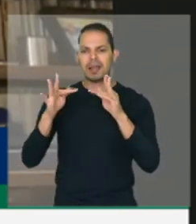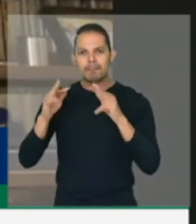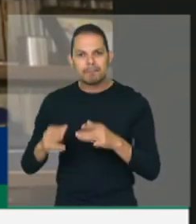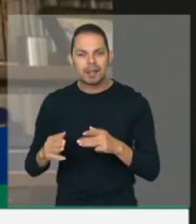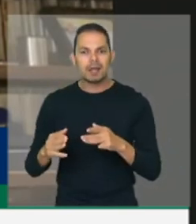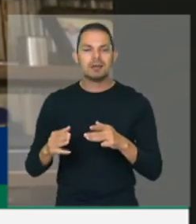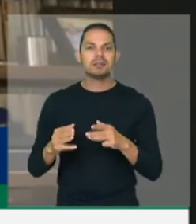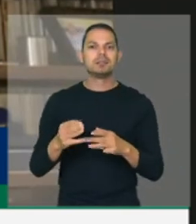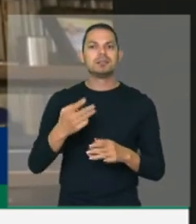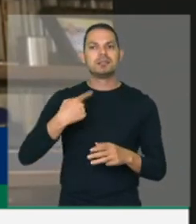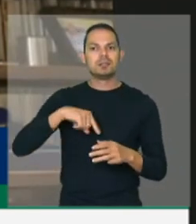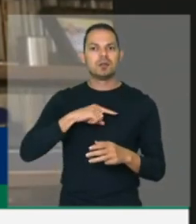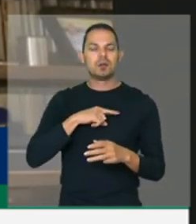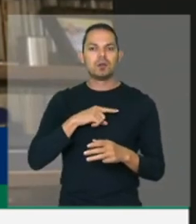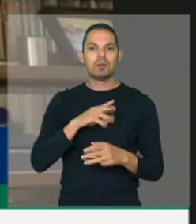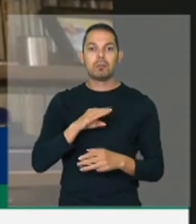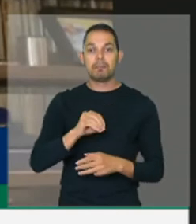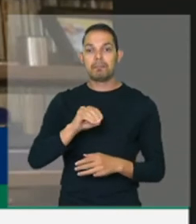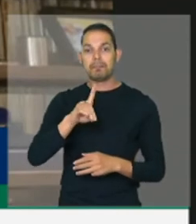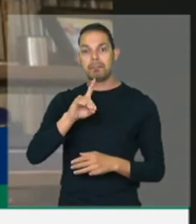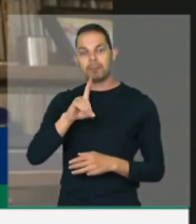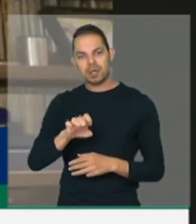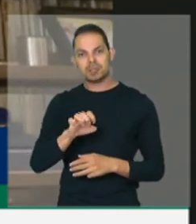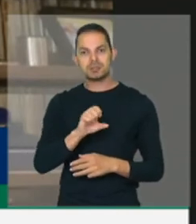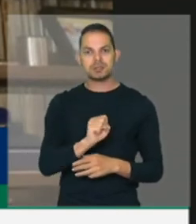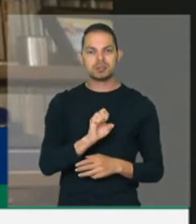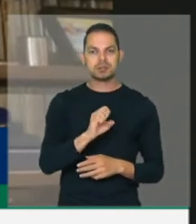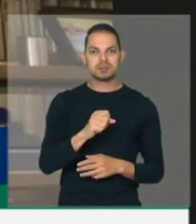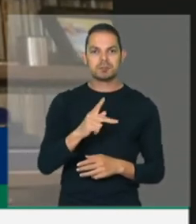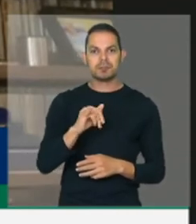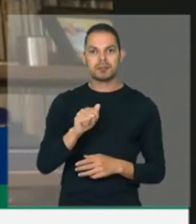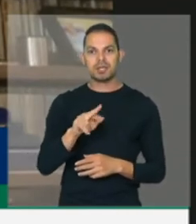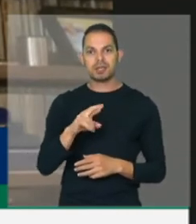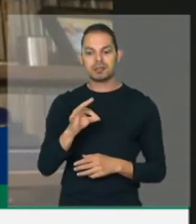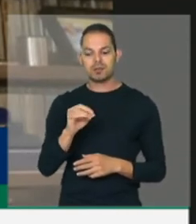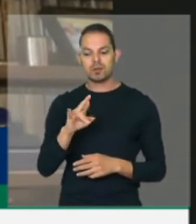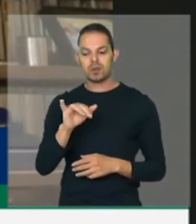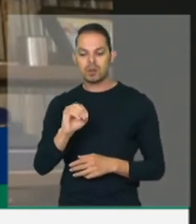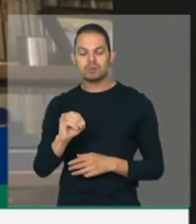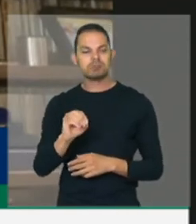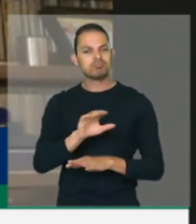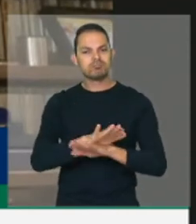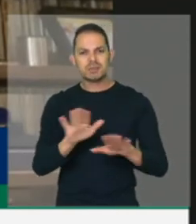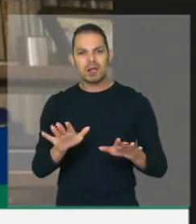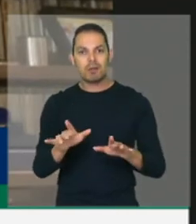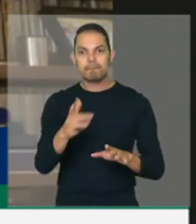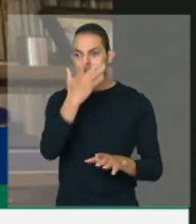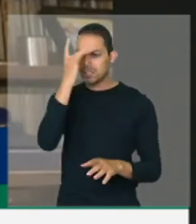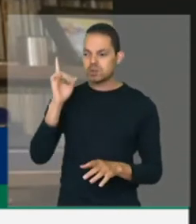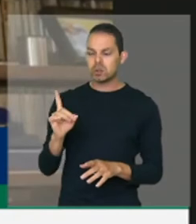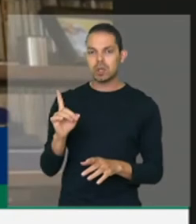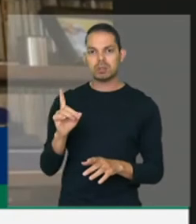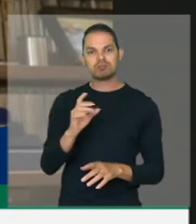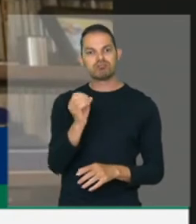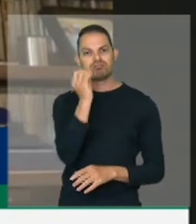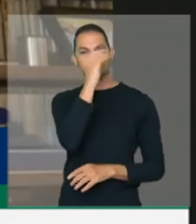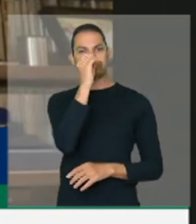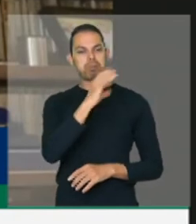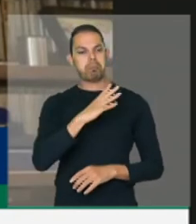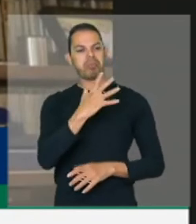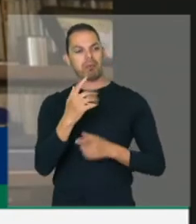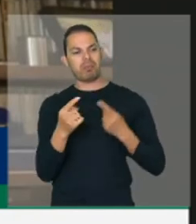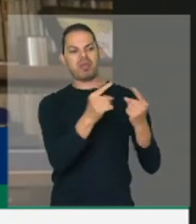buscado um bode expiatório, não se trata disso, mas alguém que ousou agredir,